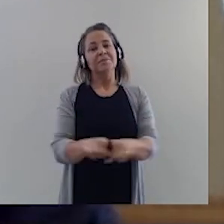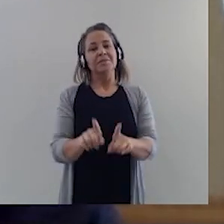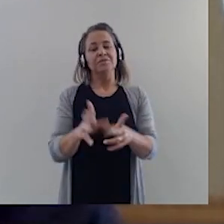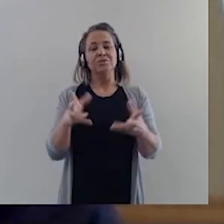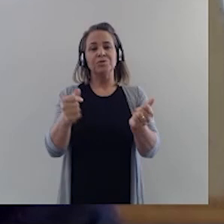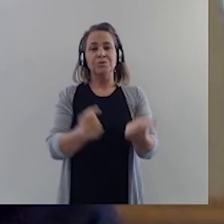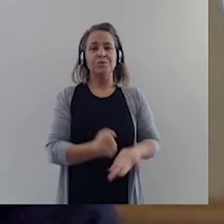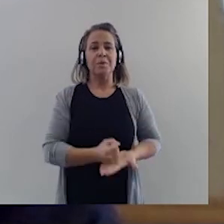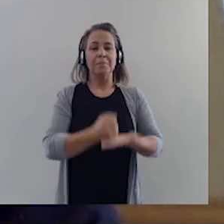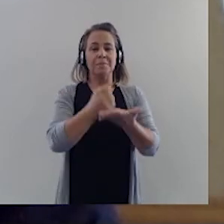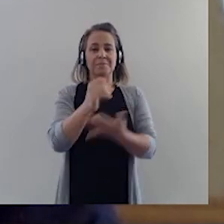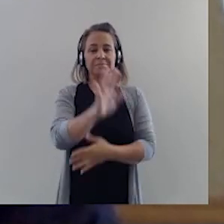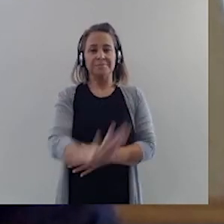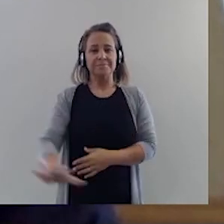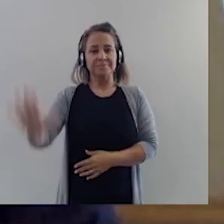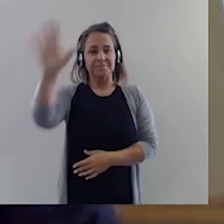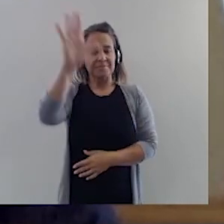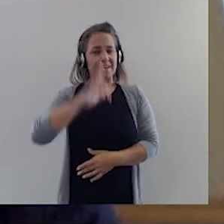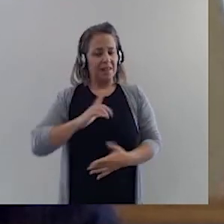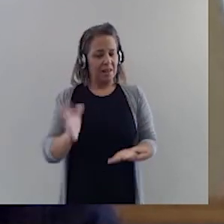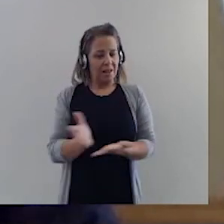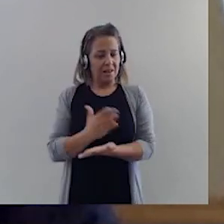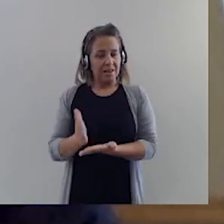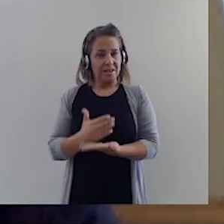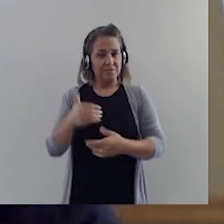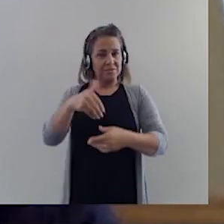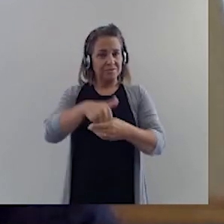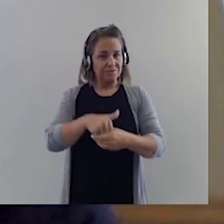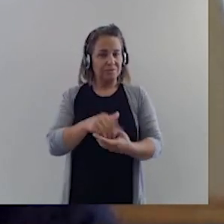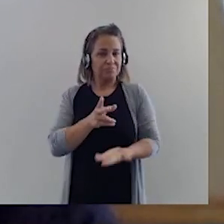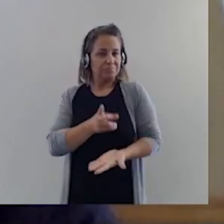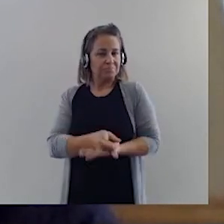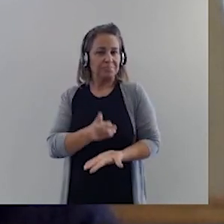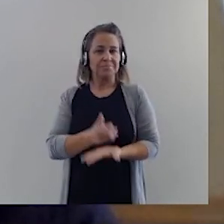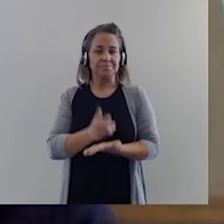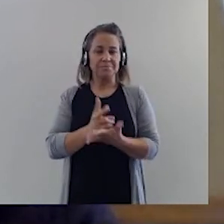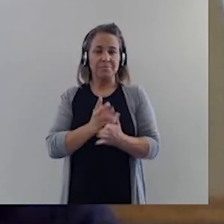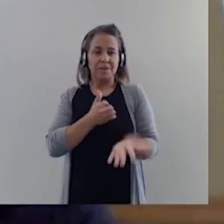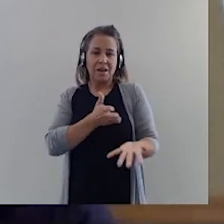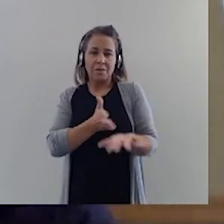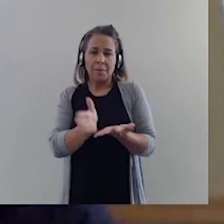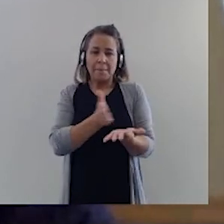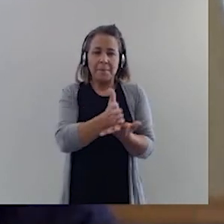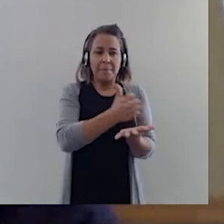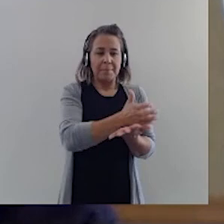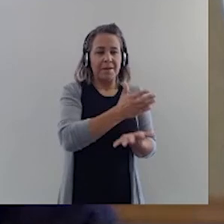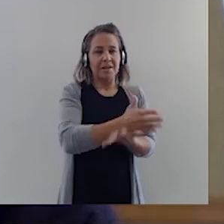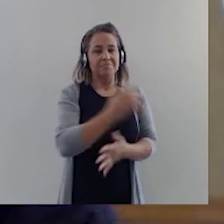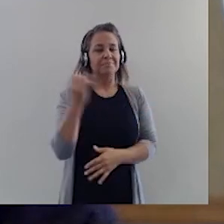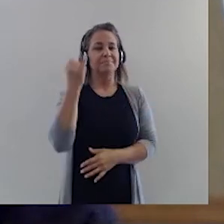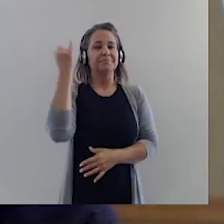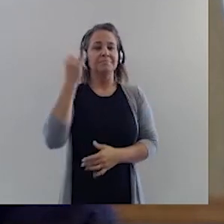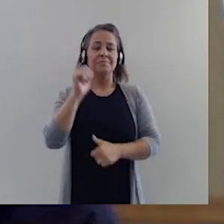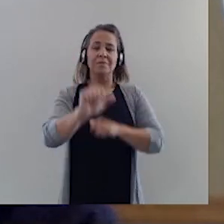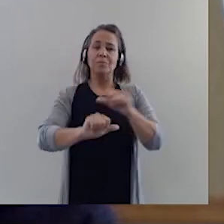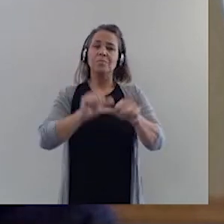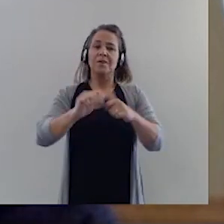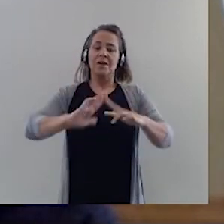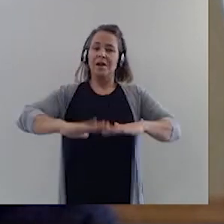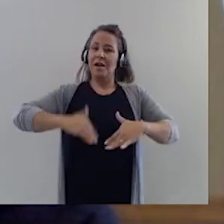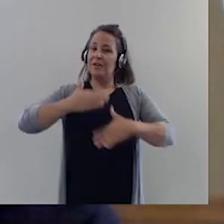nacional. Tem livros e votos que têm estabelecido diretrizes fundamentais para a evolução